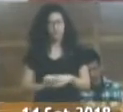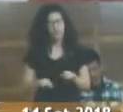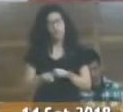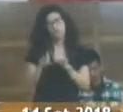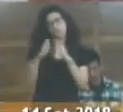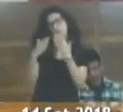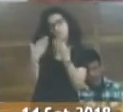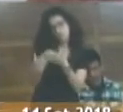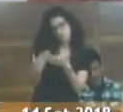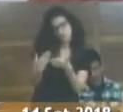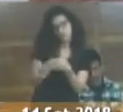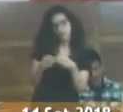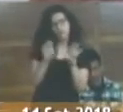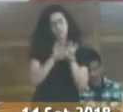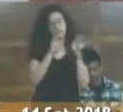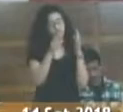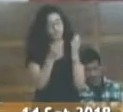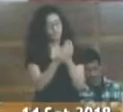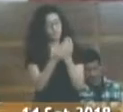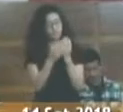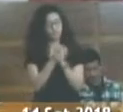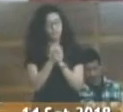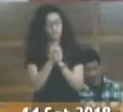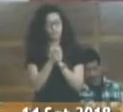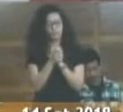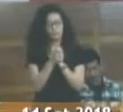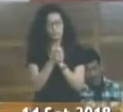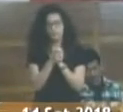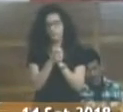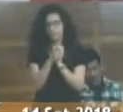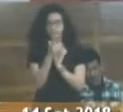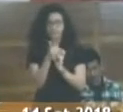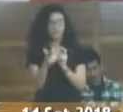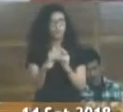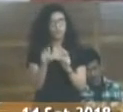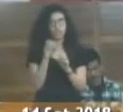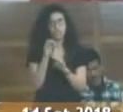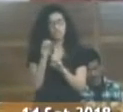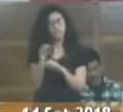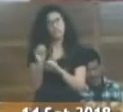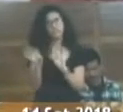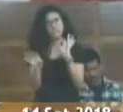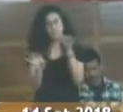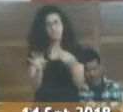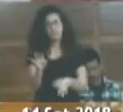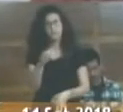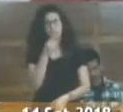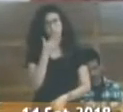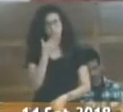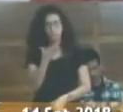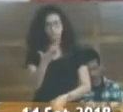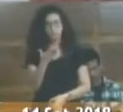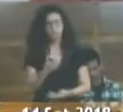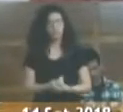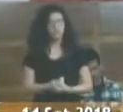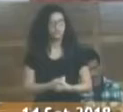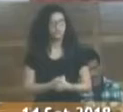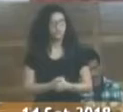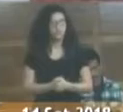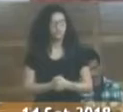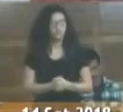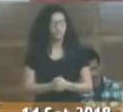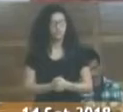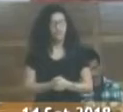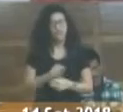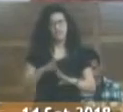escola também, as comunidades tradicionais, elas geralmente não têm o ensino adequado e de qualidade, né? Geralmente é até